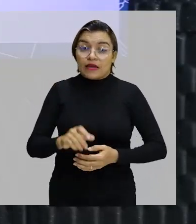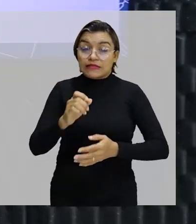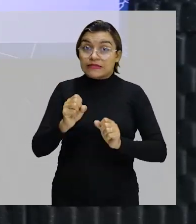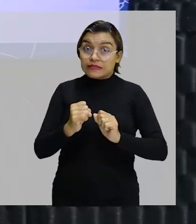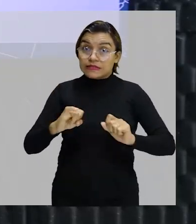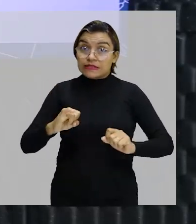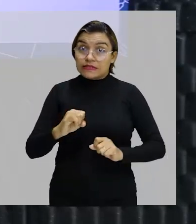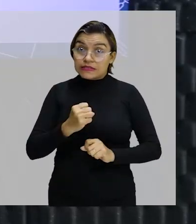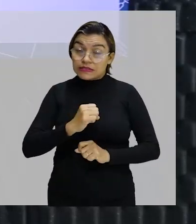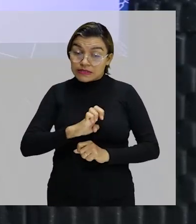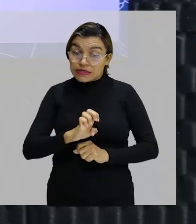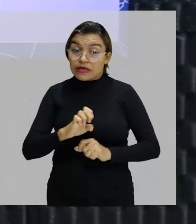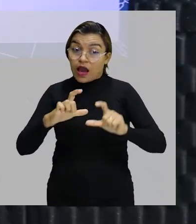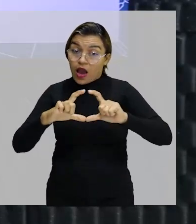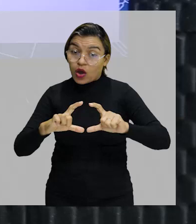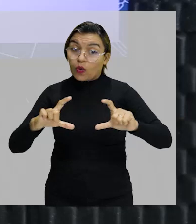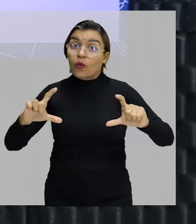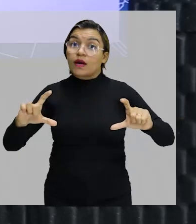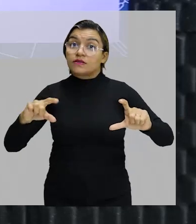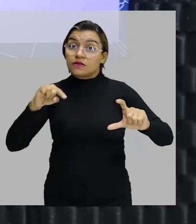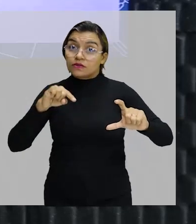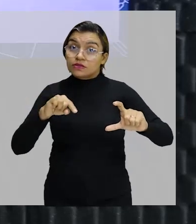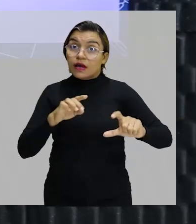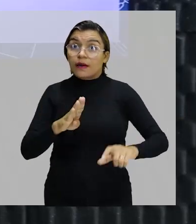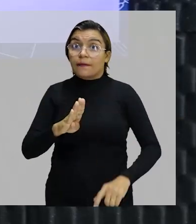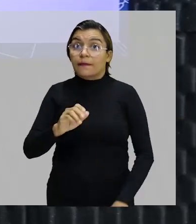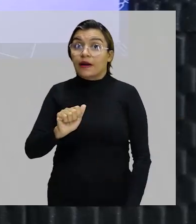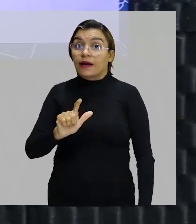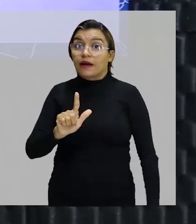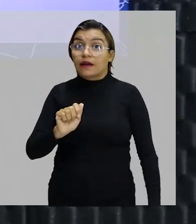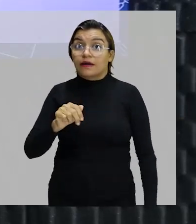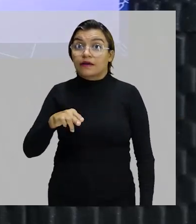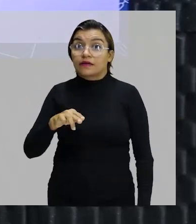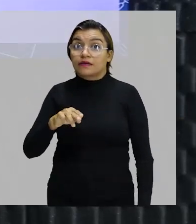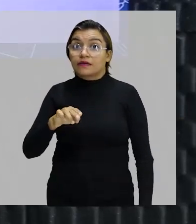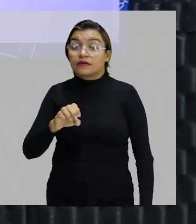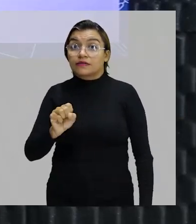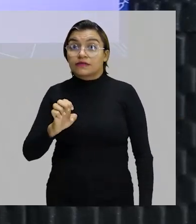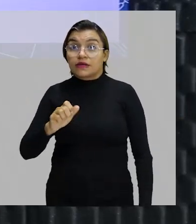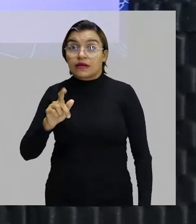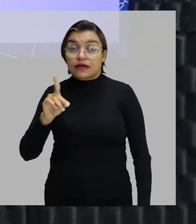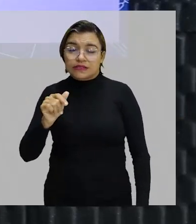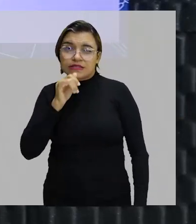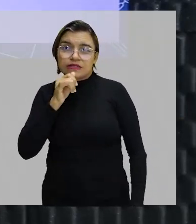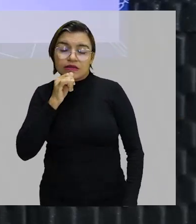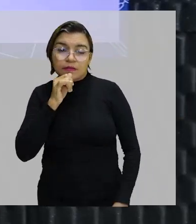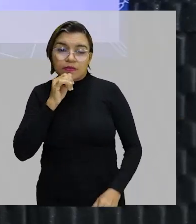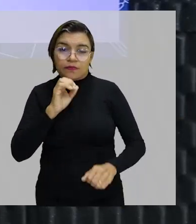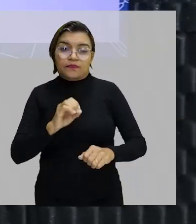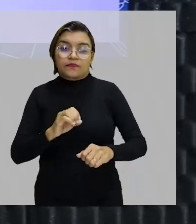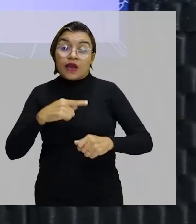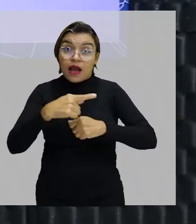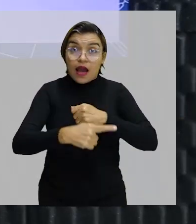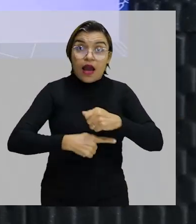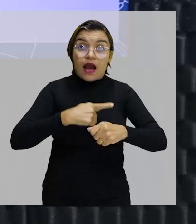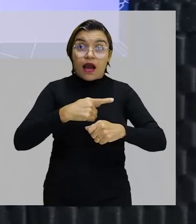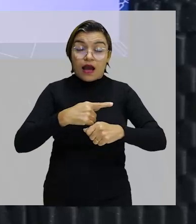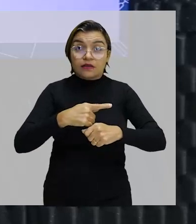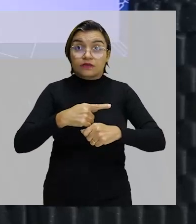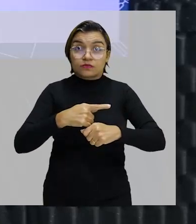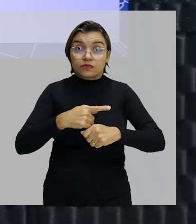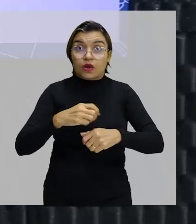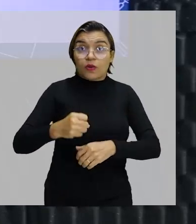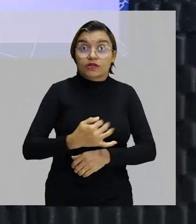está balanceada, certo? Se nós temos a mesma quantidade de átomos no reagente e no